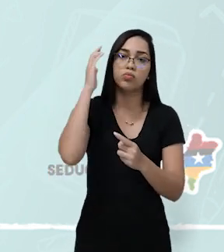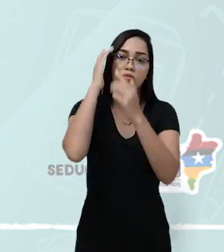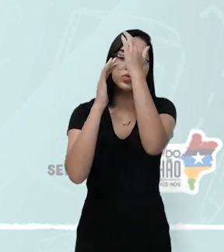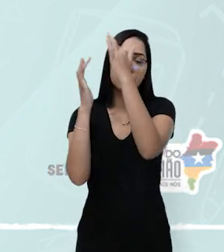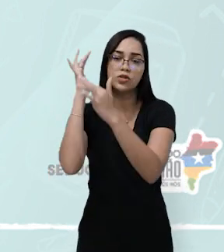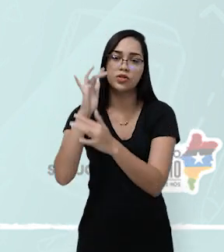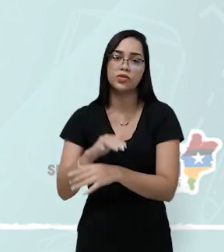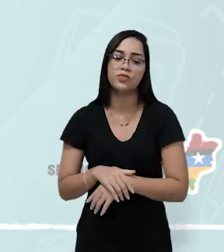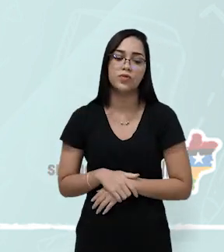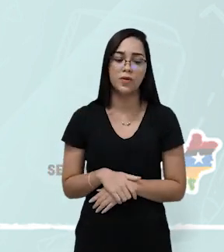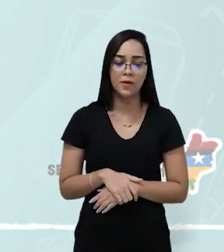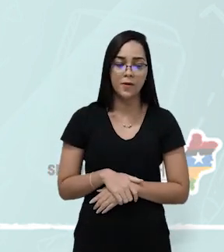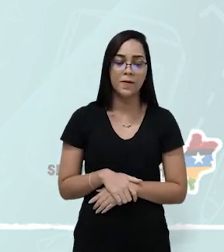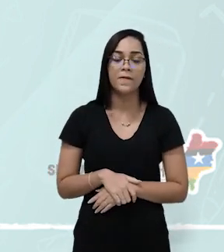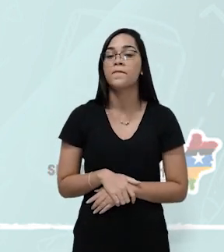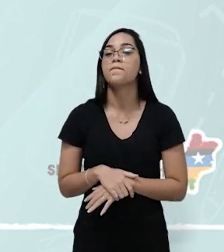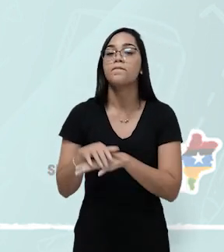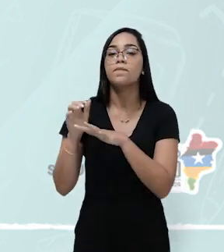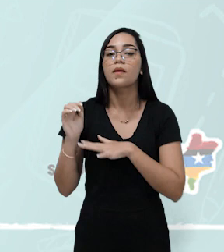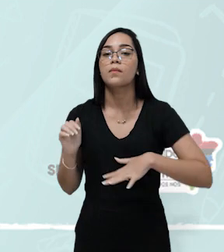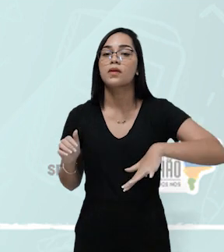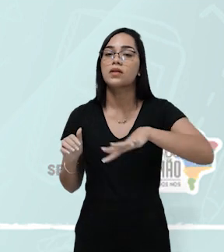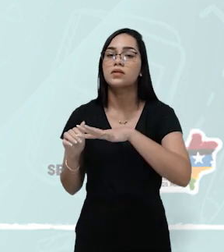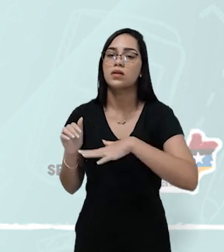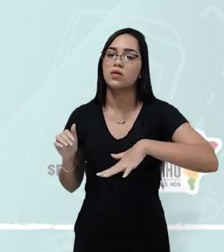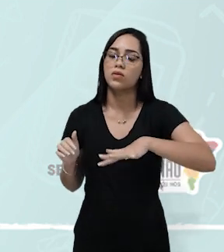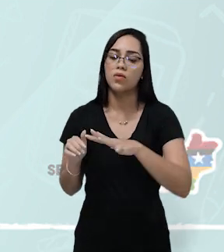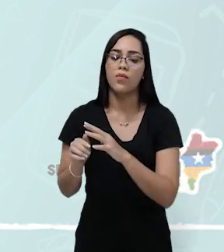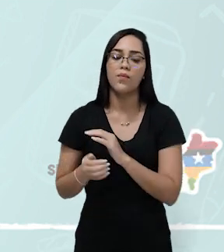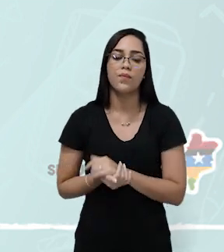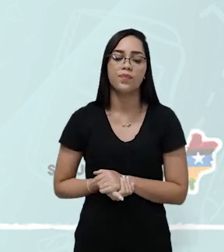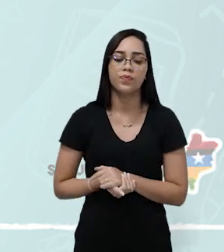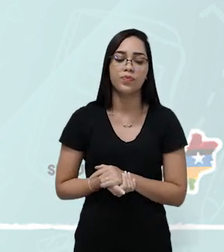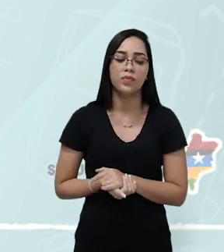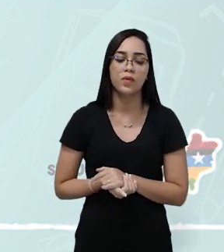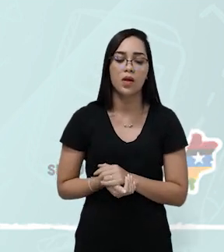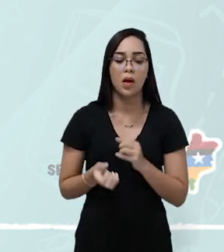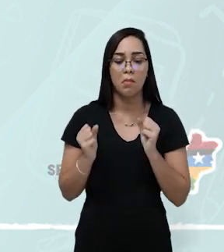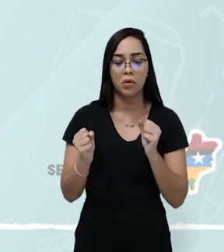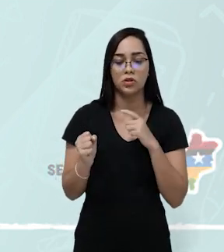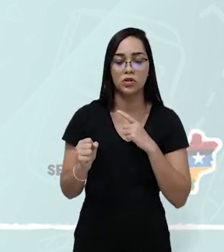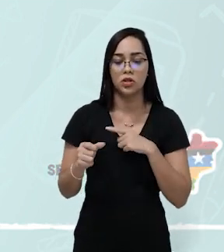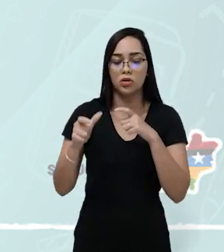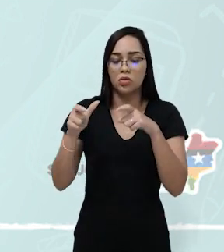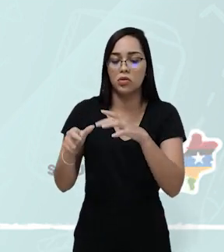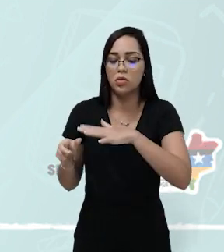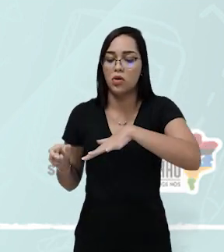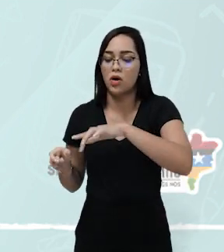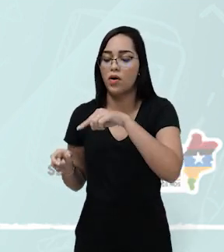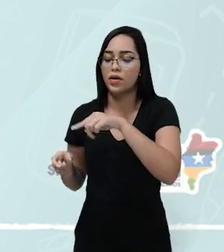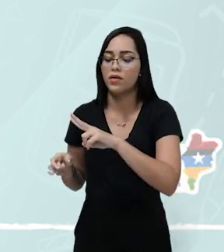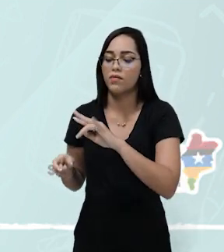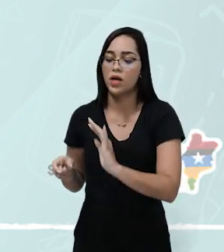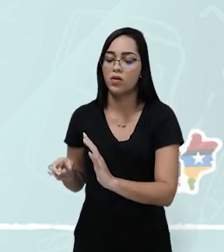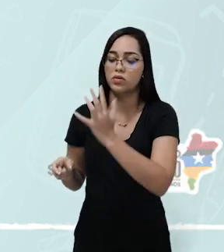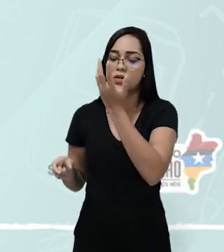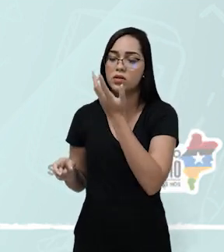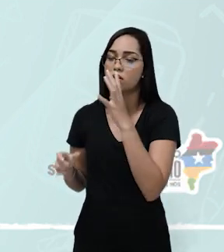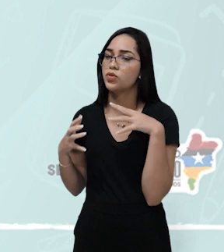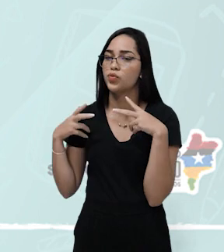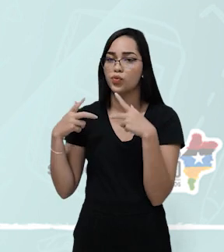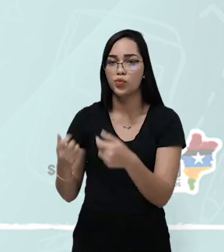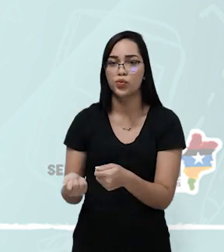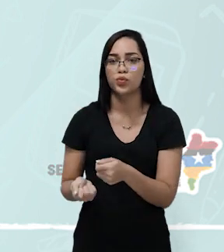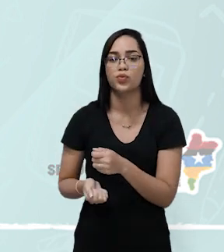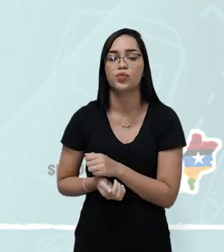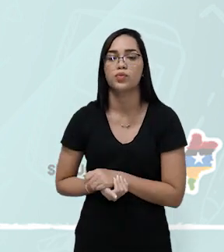subjetivo. Ambientação espacial, o romance é ambientado em determinado espaço onde